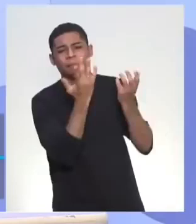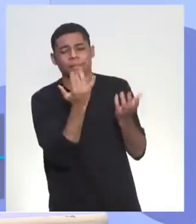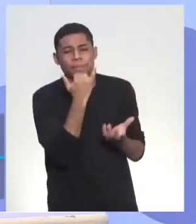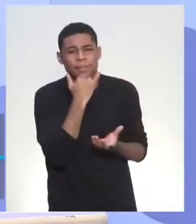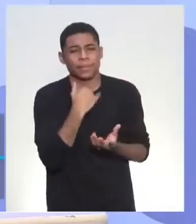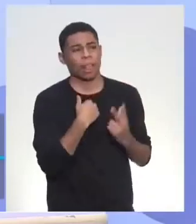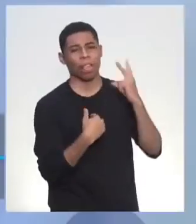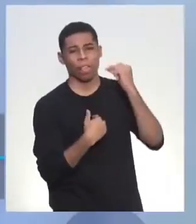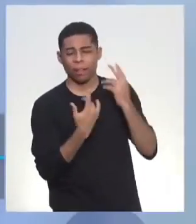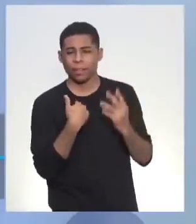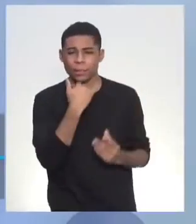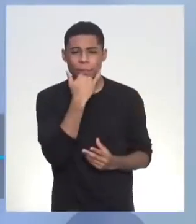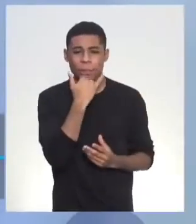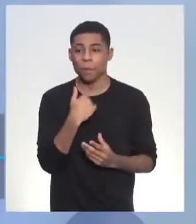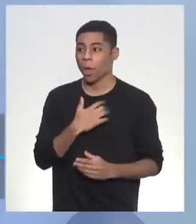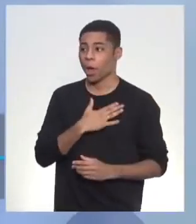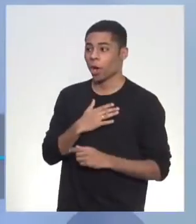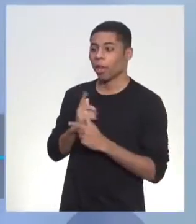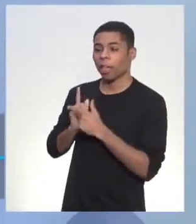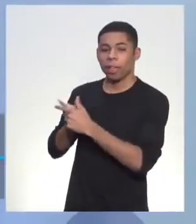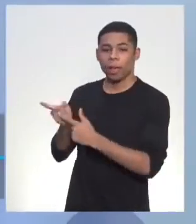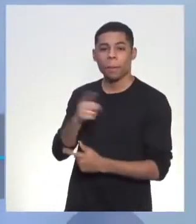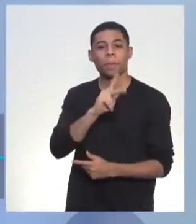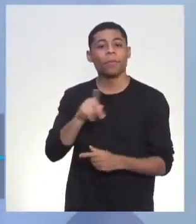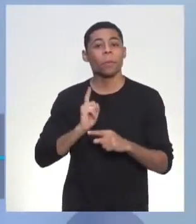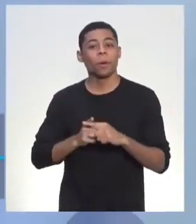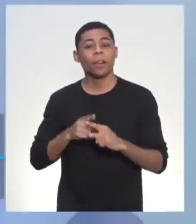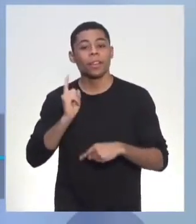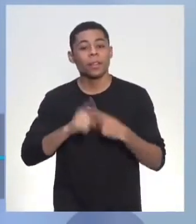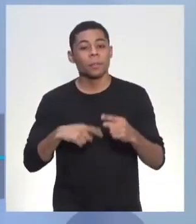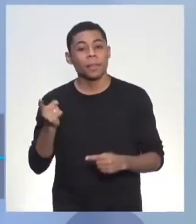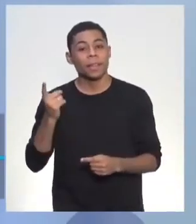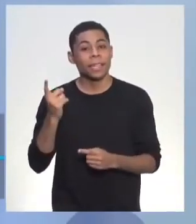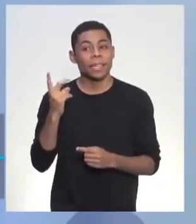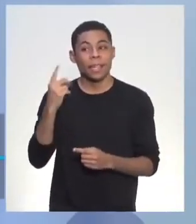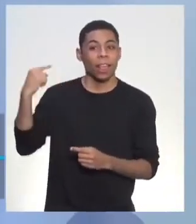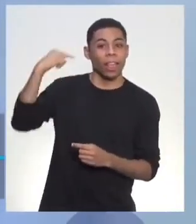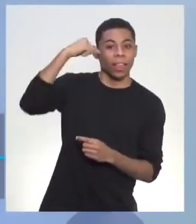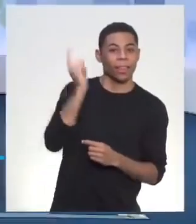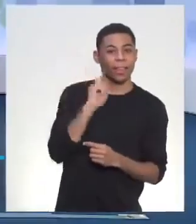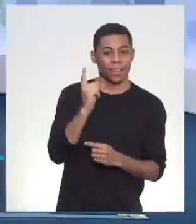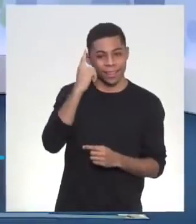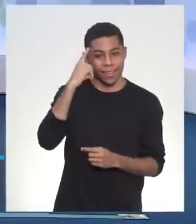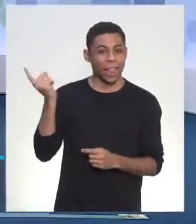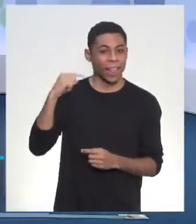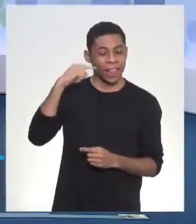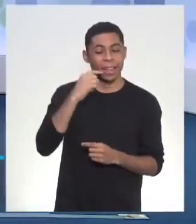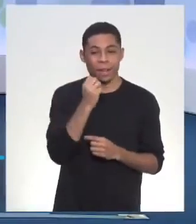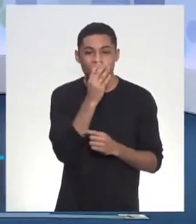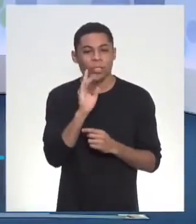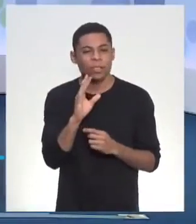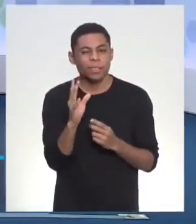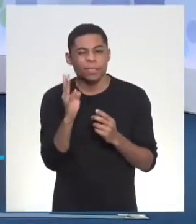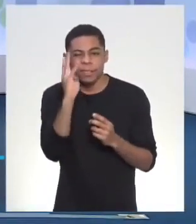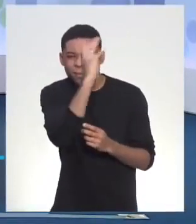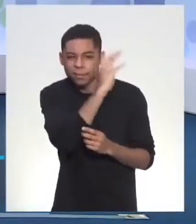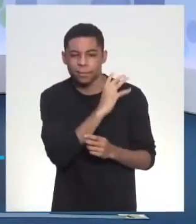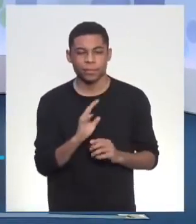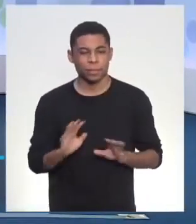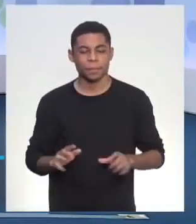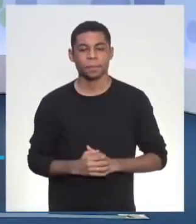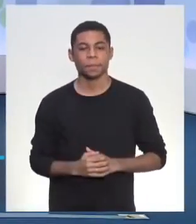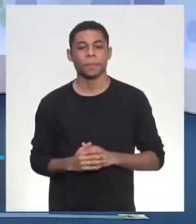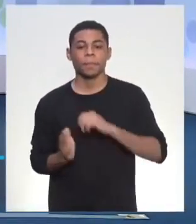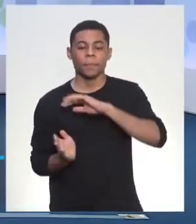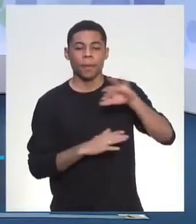chat. Eu gosto e me de fazer perguntaram. isso com o professor, porque depois ele briga comigo. Mas é para dar uma distraída. Então,